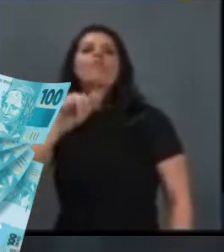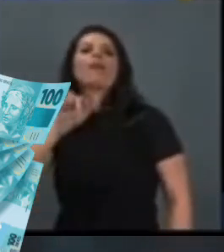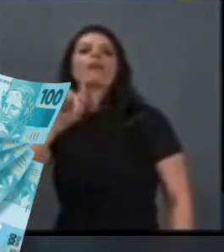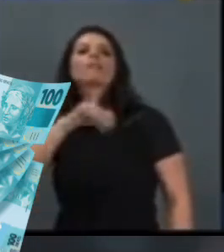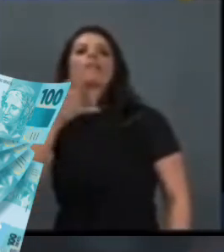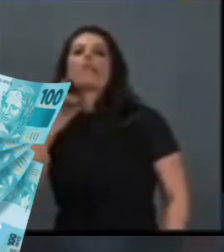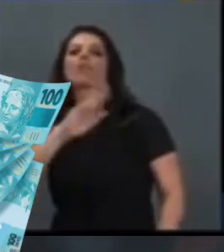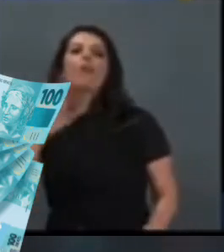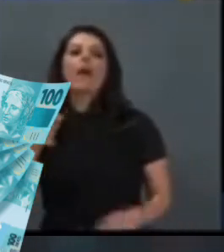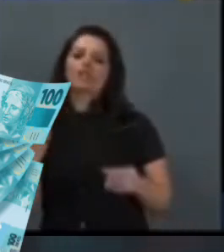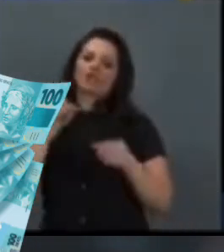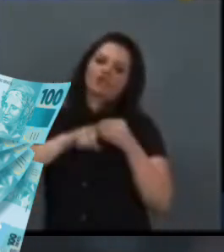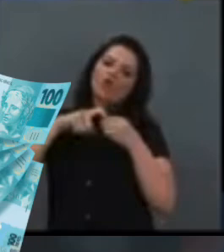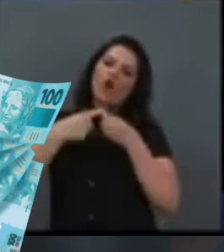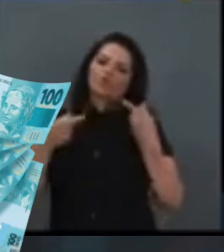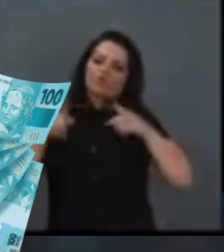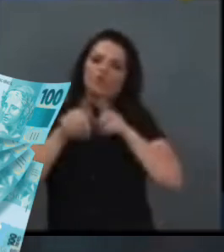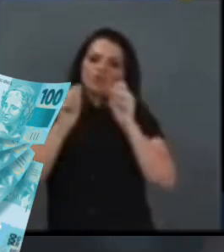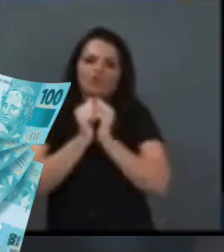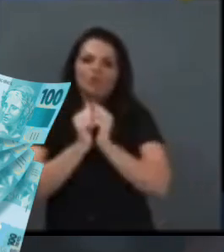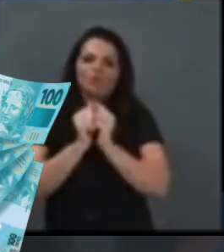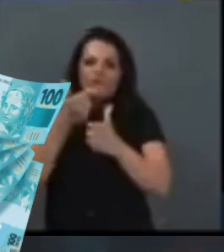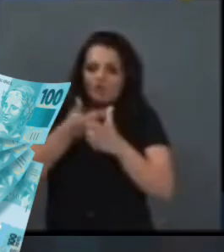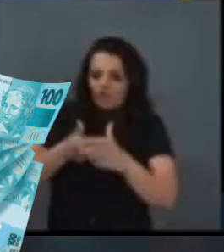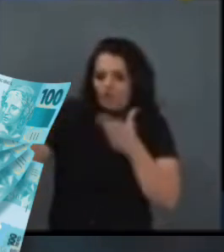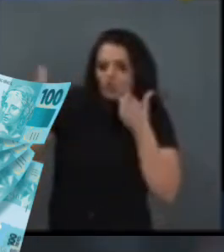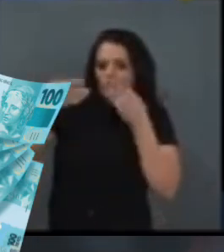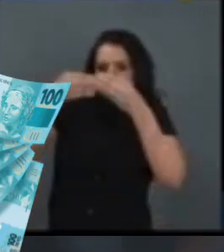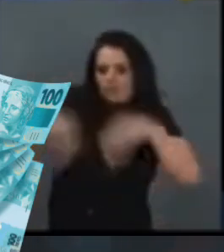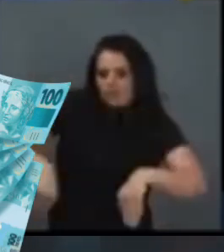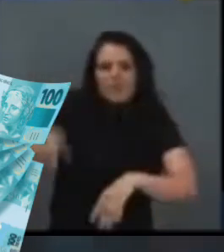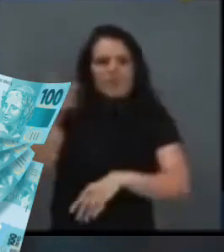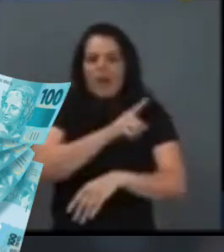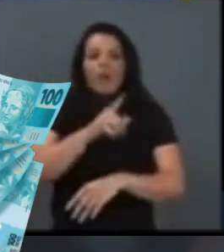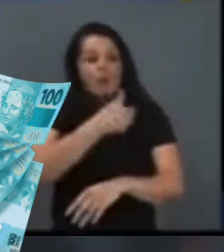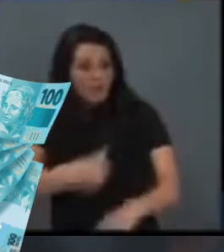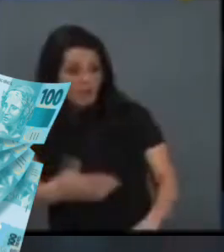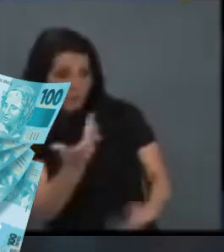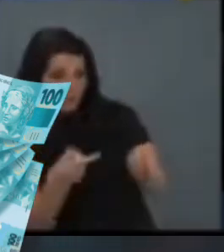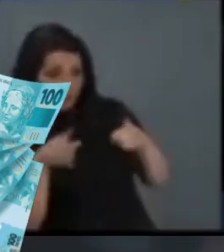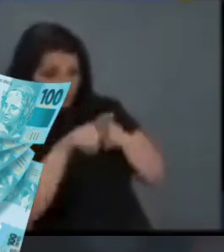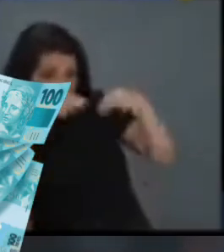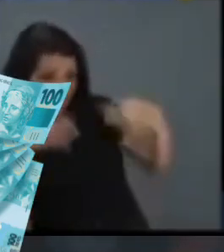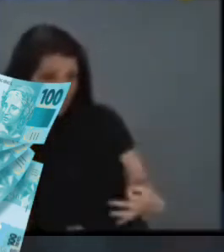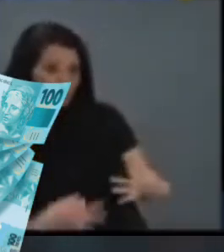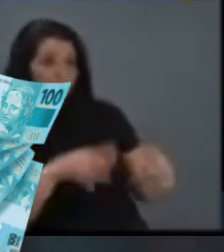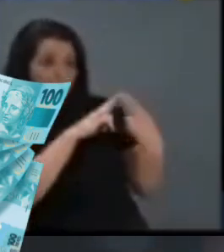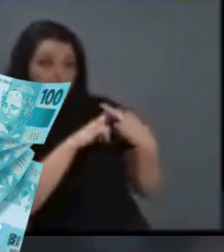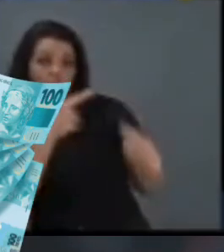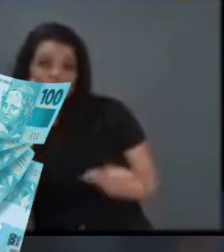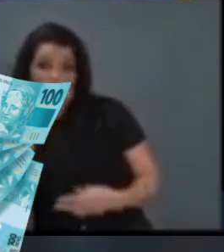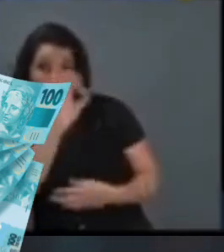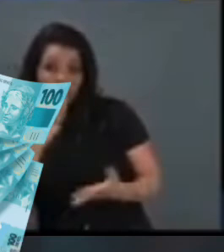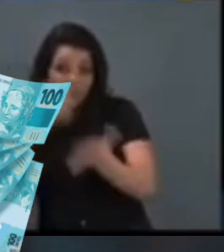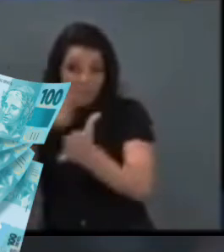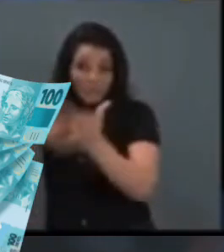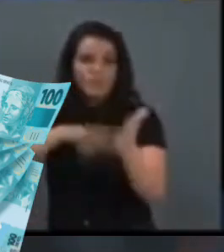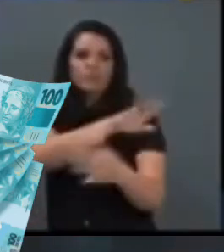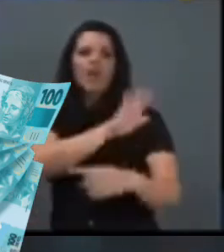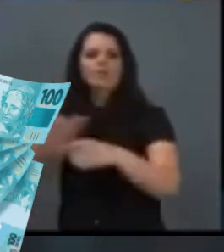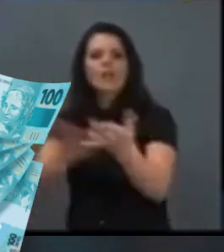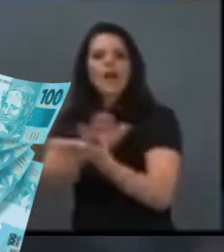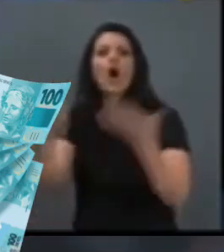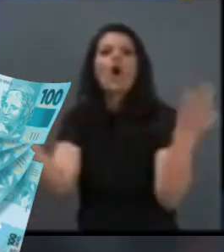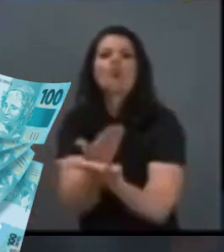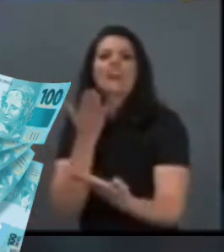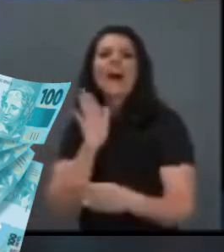é sócio, a sociedade dele é só pra ele. Ele não é parceiro, não. Então, governo, se você quer ser parceiro de verdade, você quer colocar no lombo dele 27% e você não ajuda. Hoje, vocês